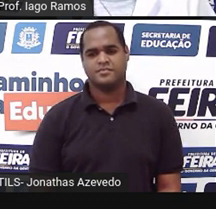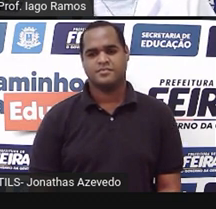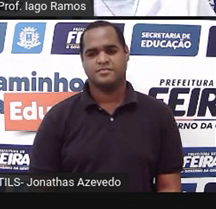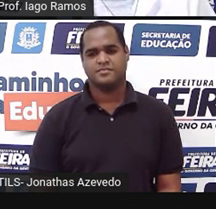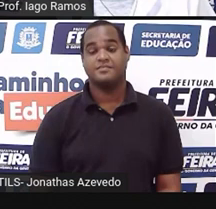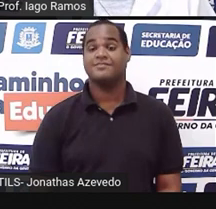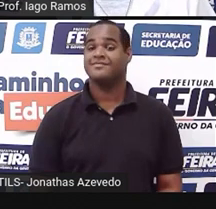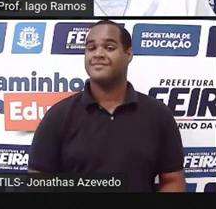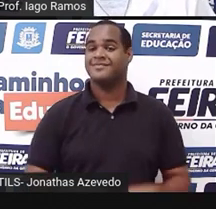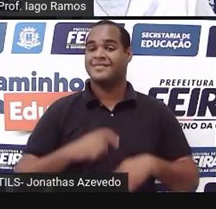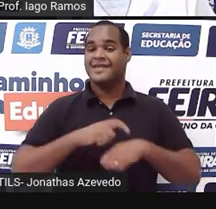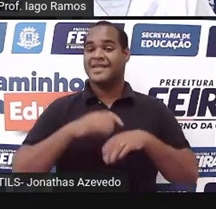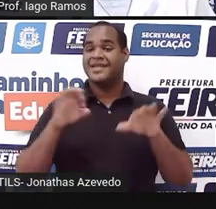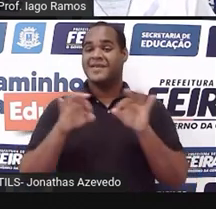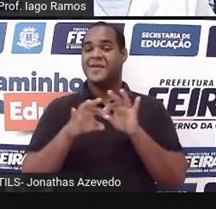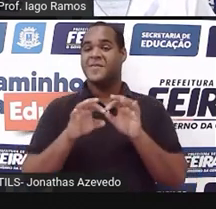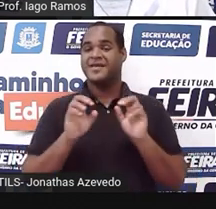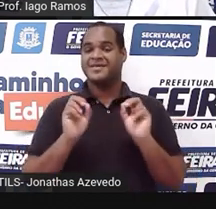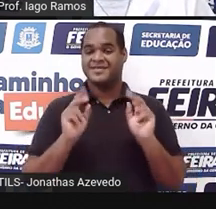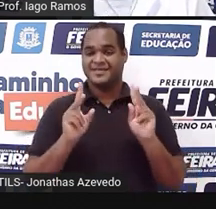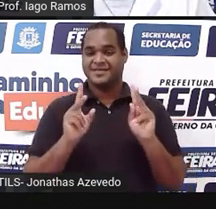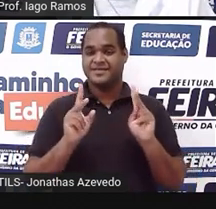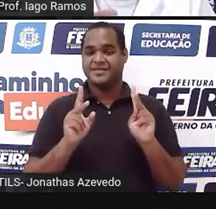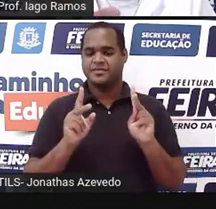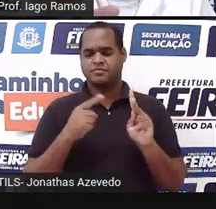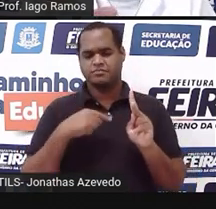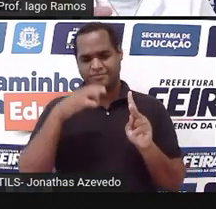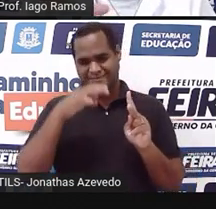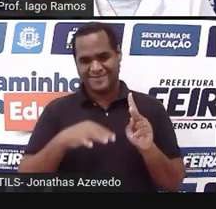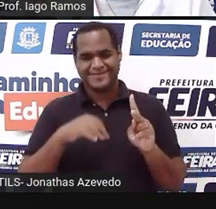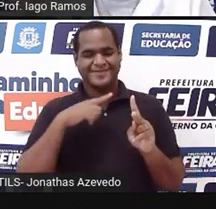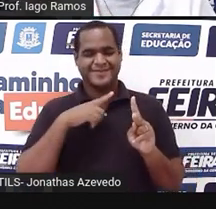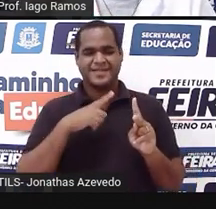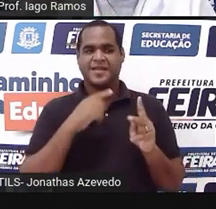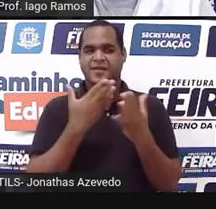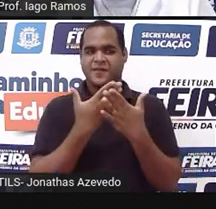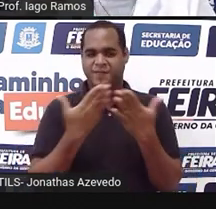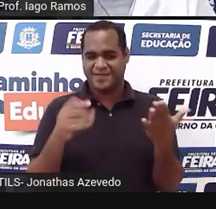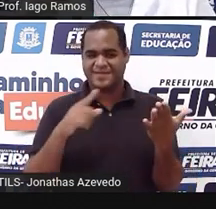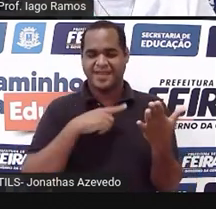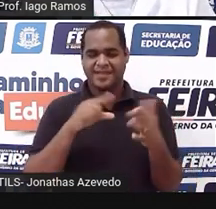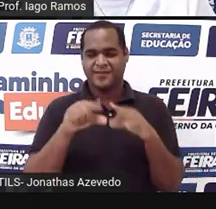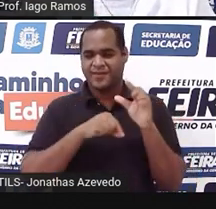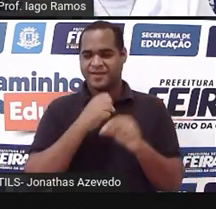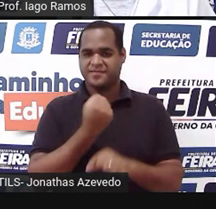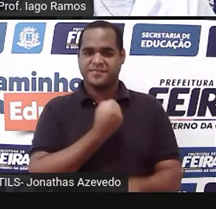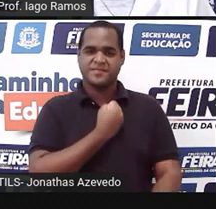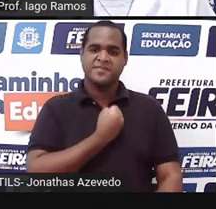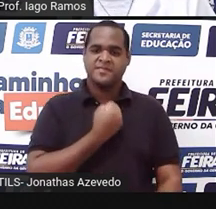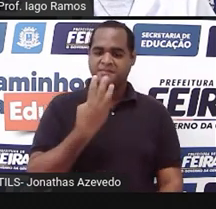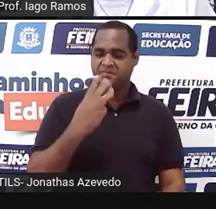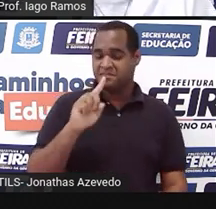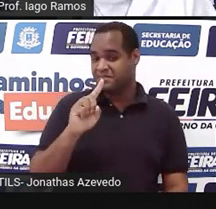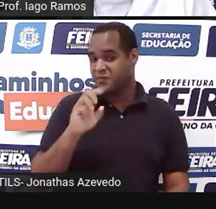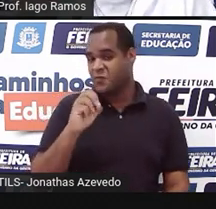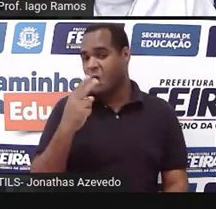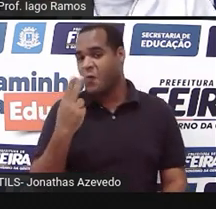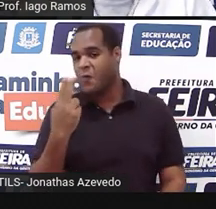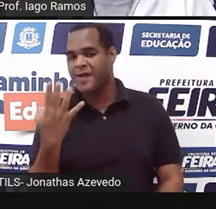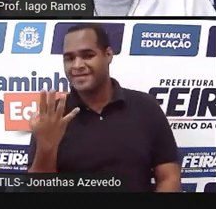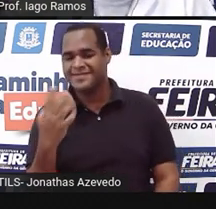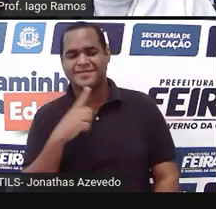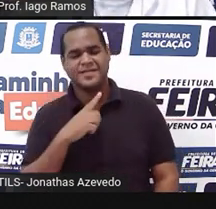e Prontinho vamos lá eu tenho certeza e você escolheu o número três é o número 4 vai